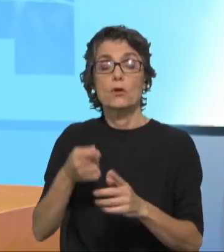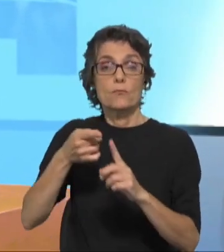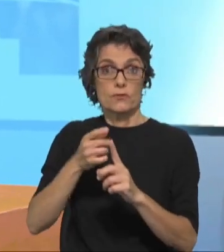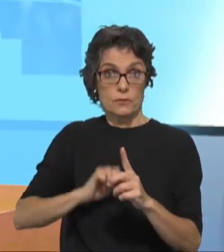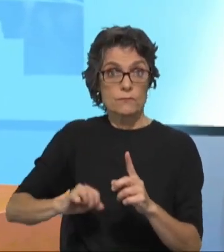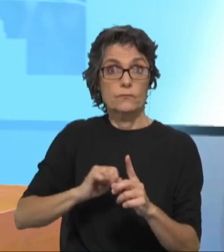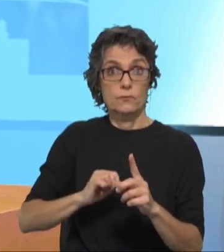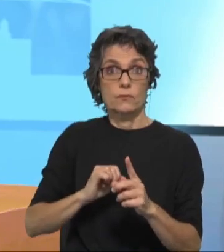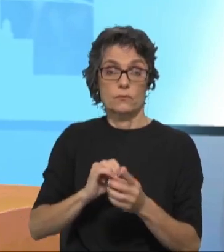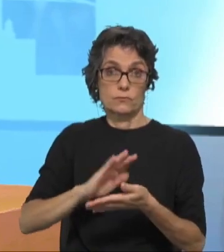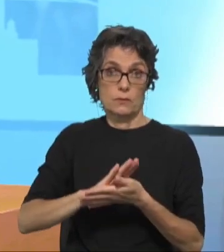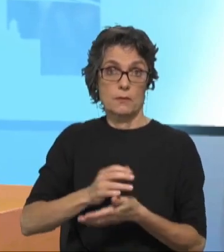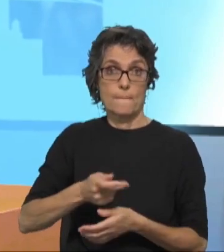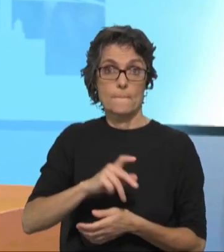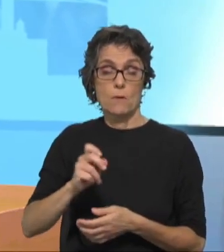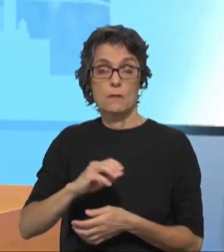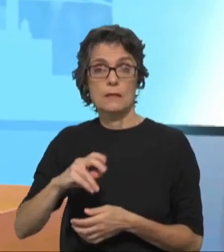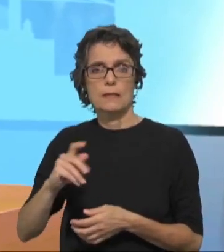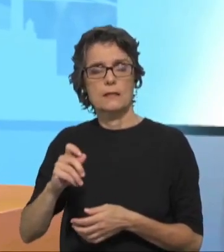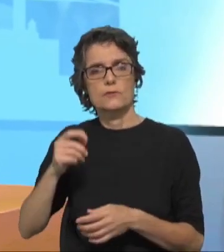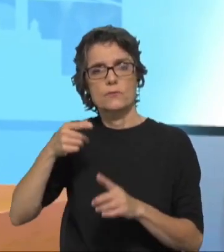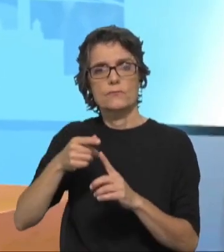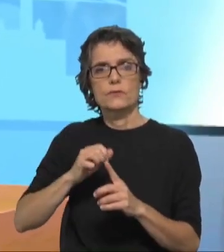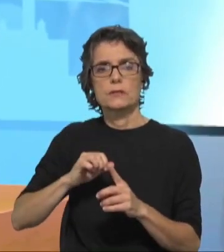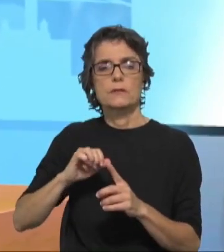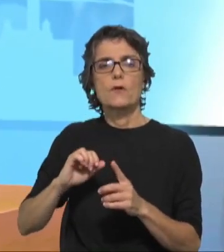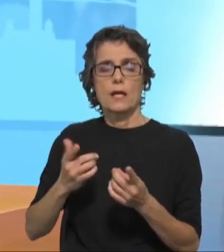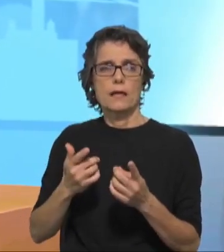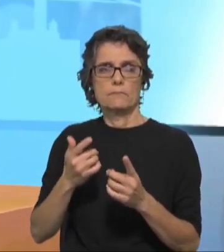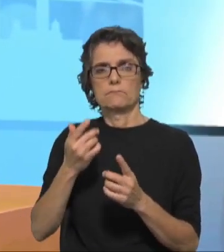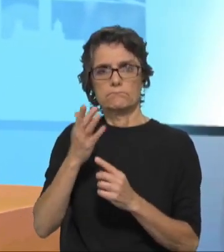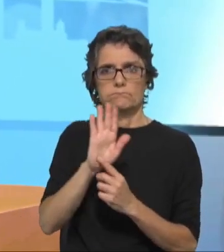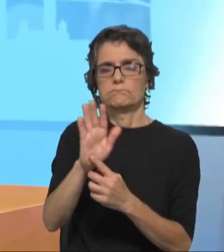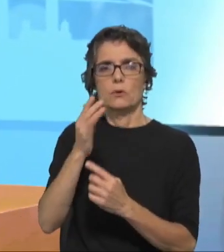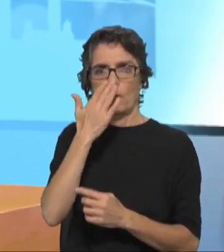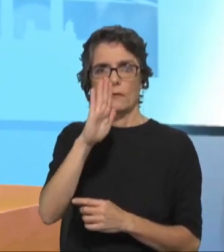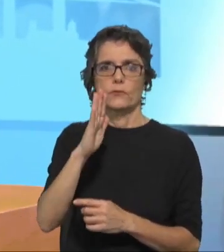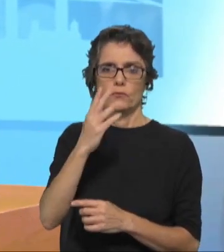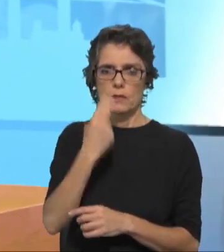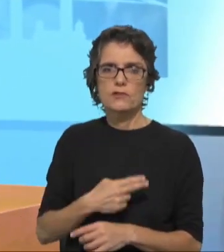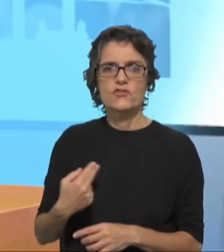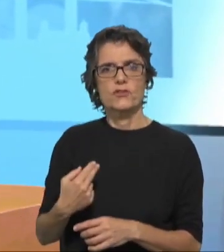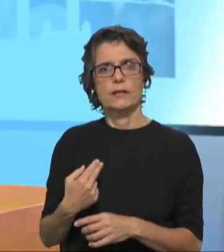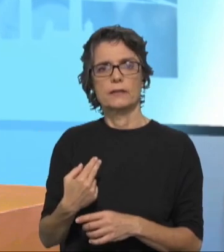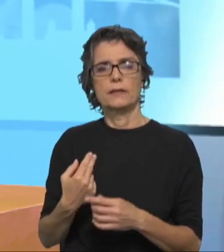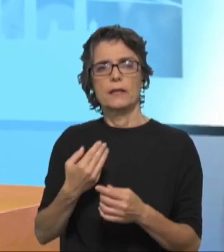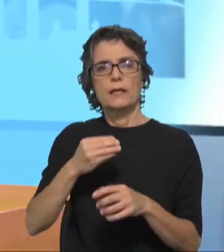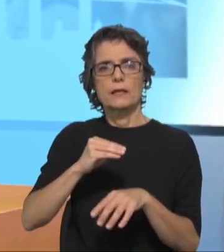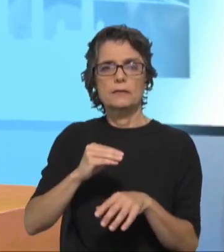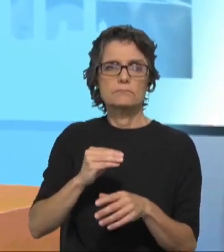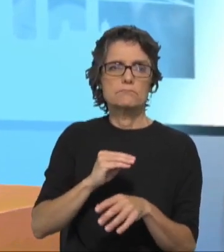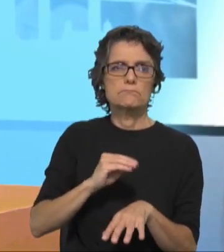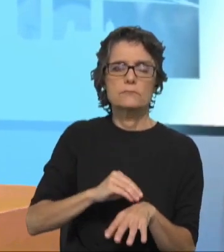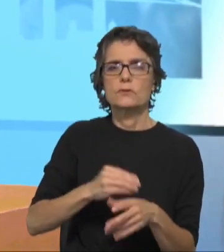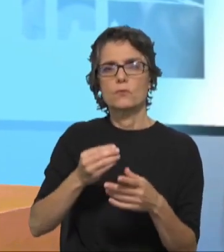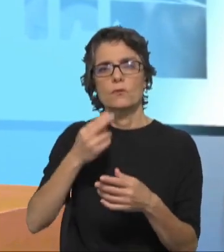concreto, que é não só cumprir uma missão, ou seja, viver de forma cristã e dar testemunho de uma verdade, mas, acima de tudo, de ser um